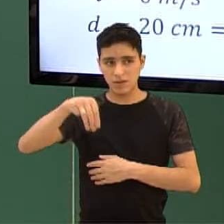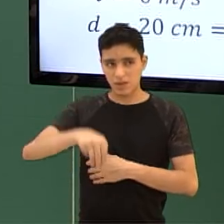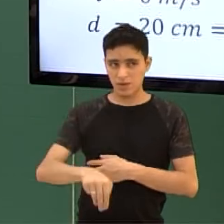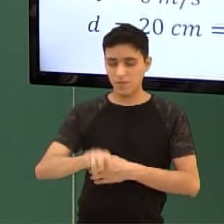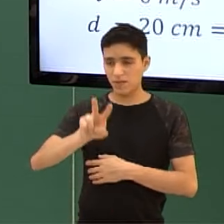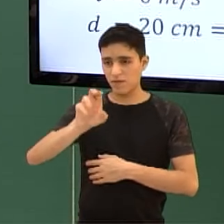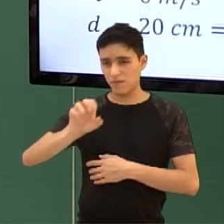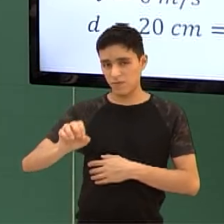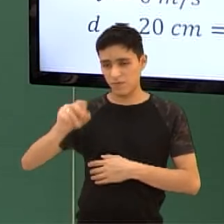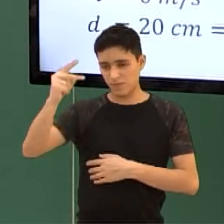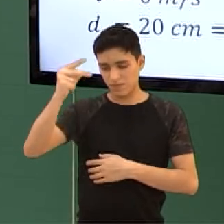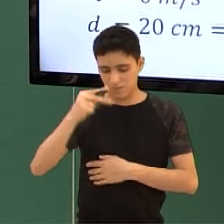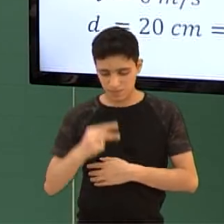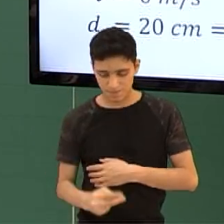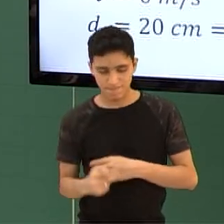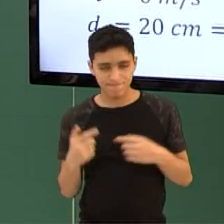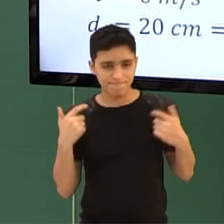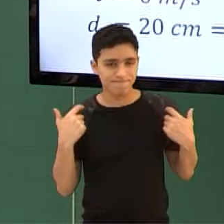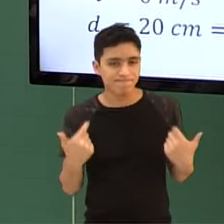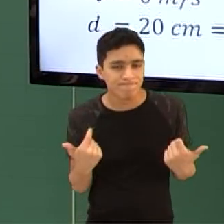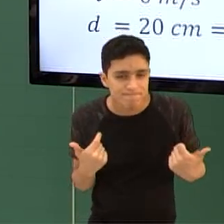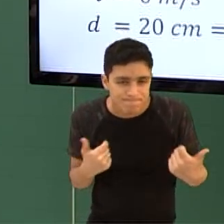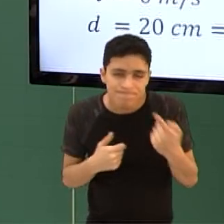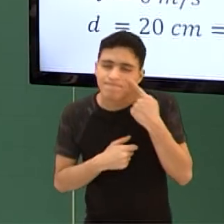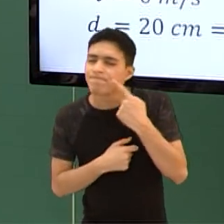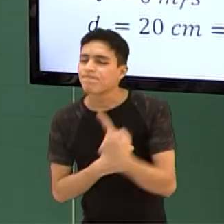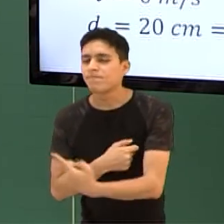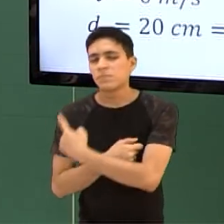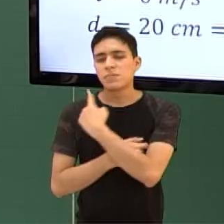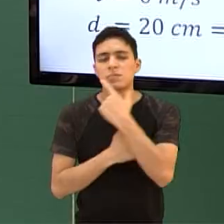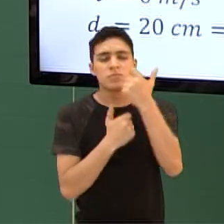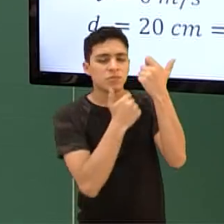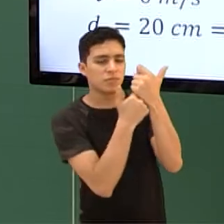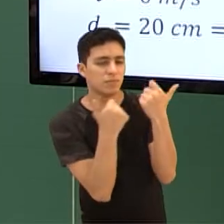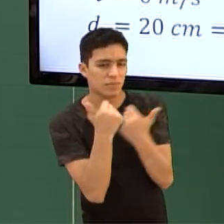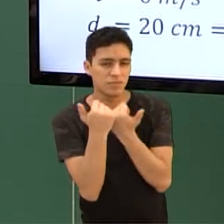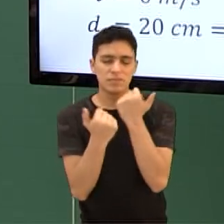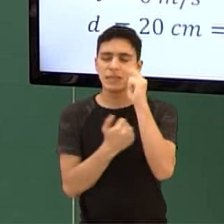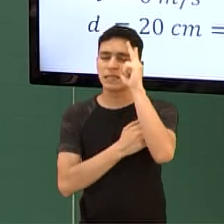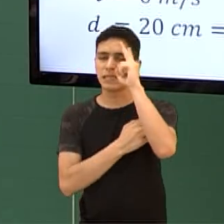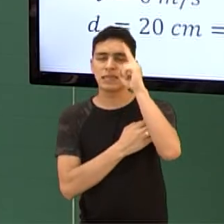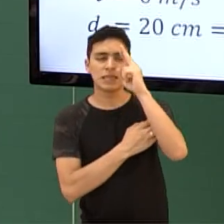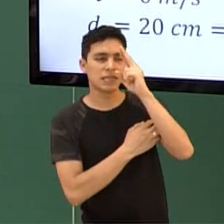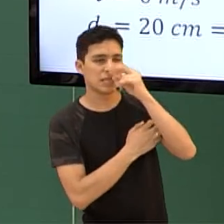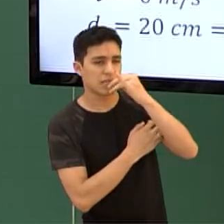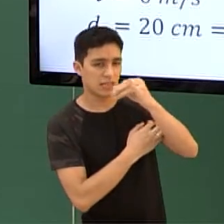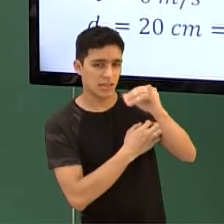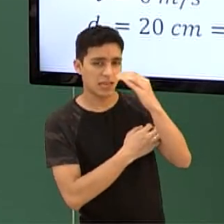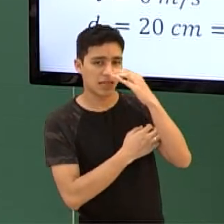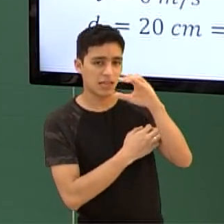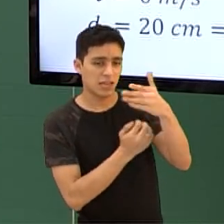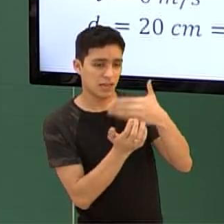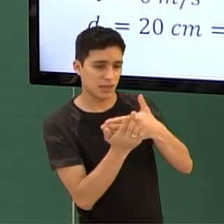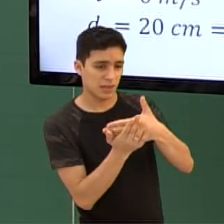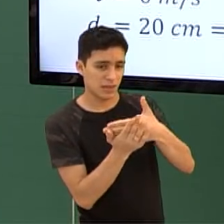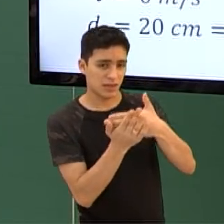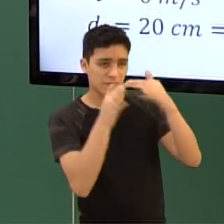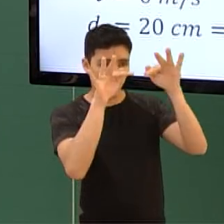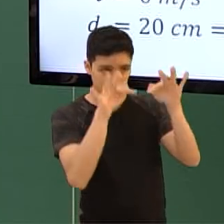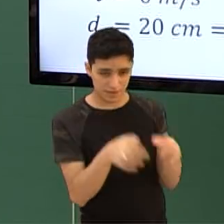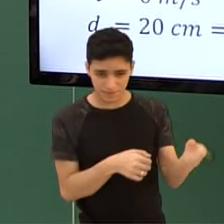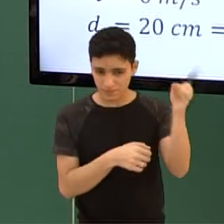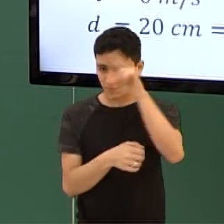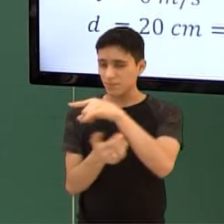sobre 2, certo? Vou fazer a substituição de dados, lembrando que isso aqui é energia cinética final e isso aqui é energia